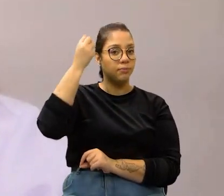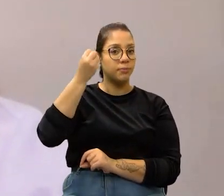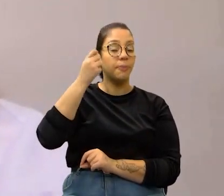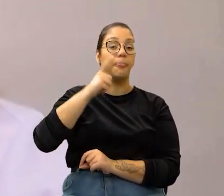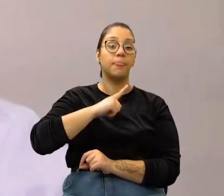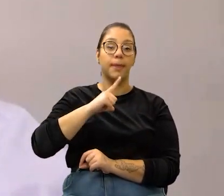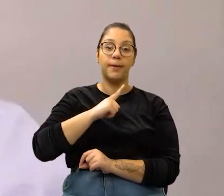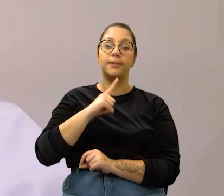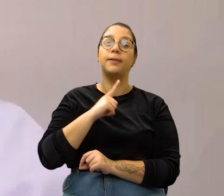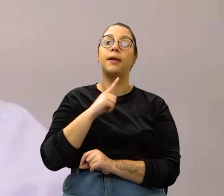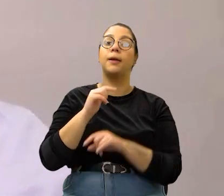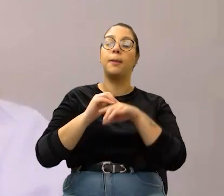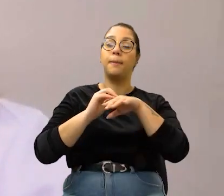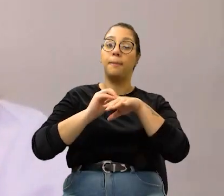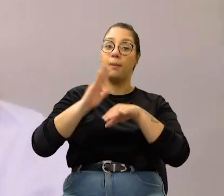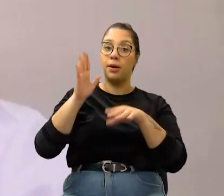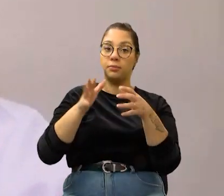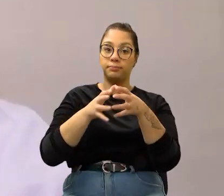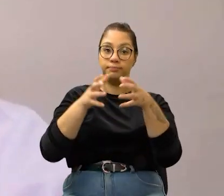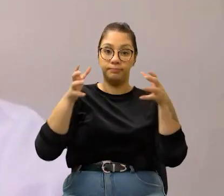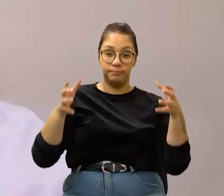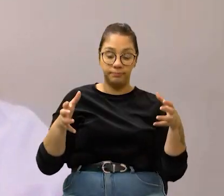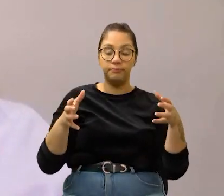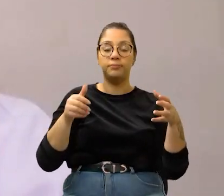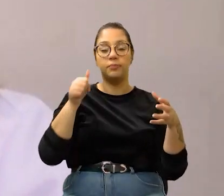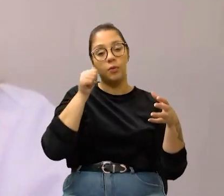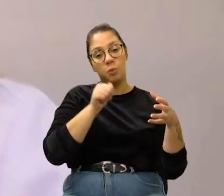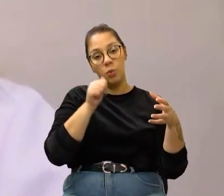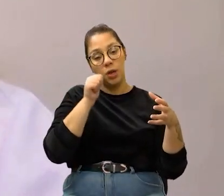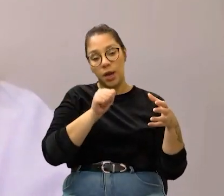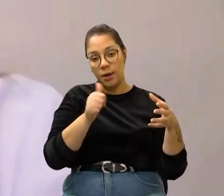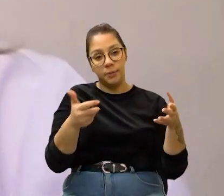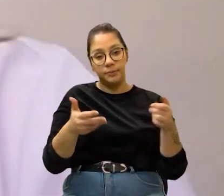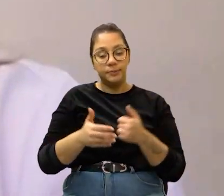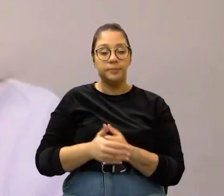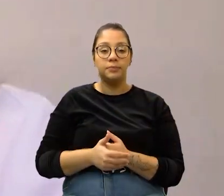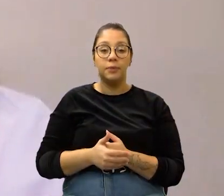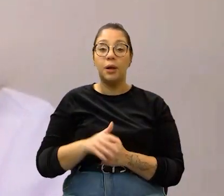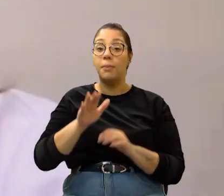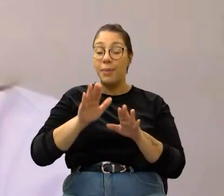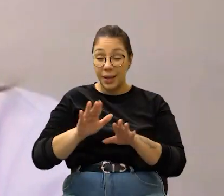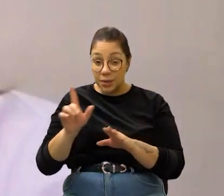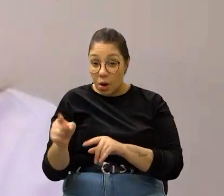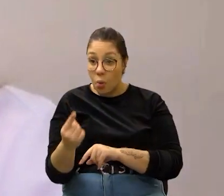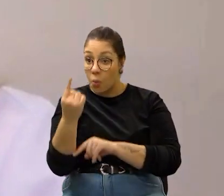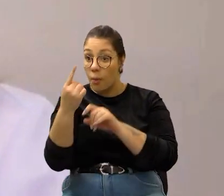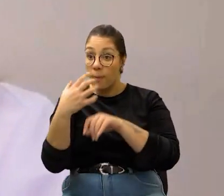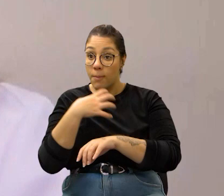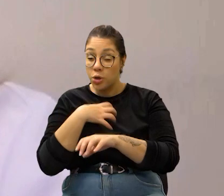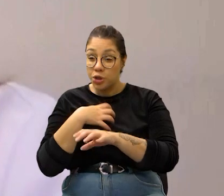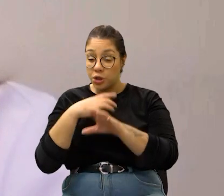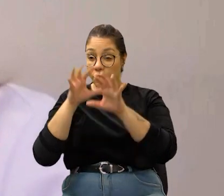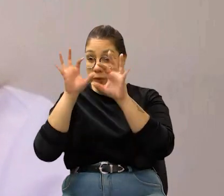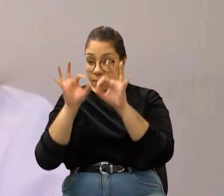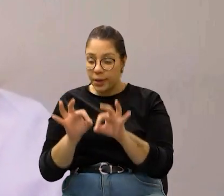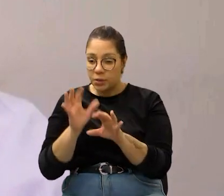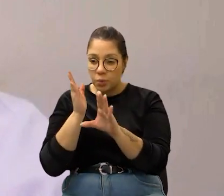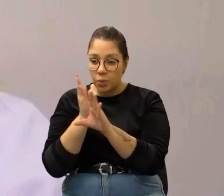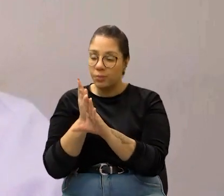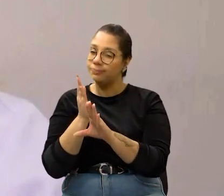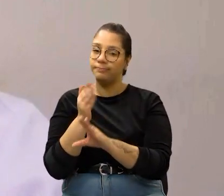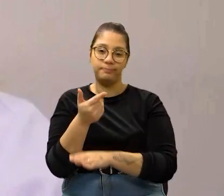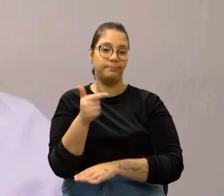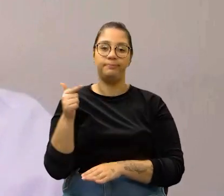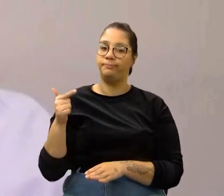e realmente tem uma prevalência maior nas mulheres, mas sem também uma causa ainda tão definida